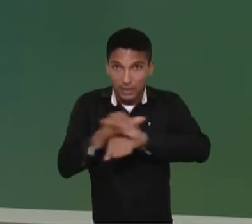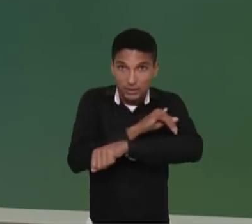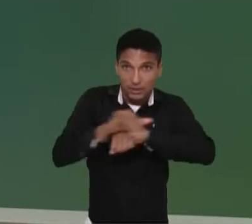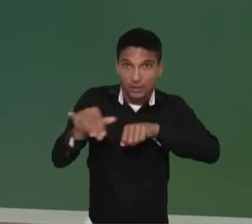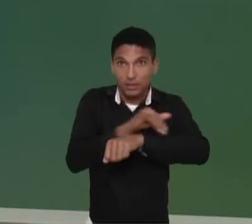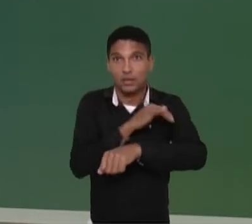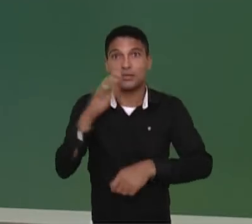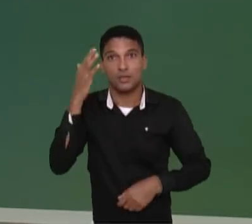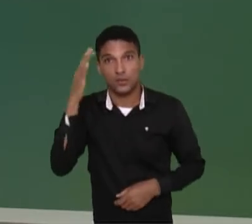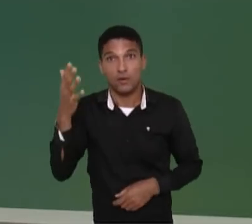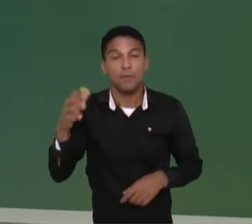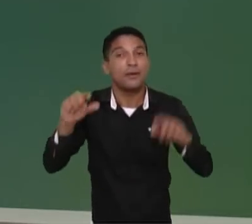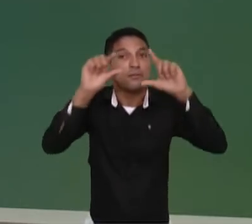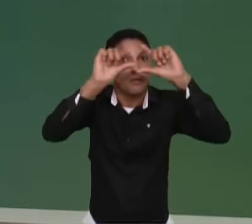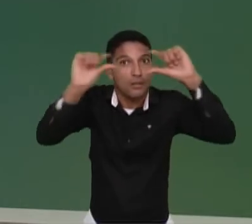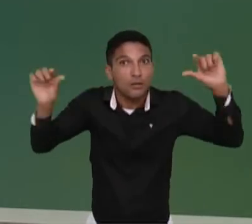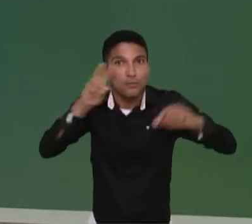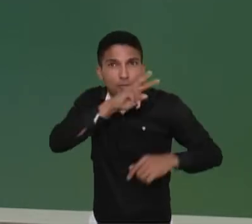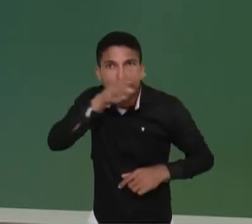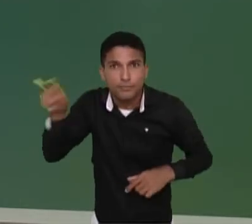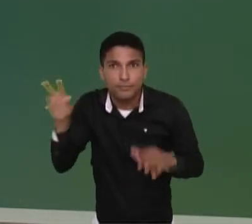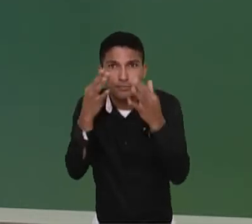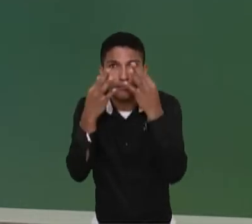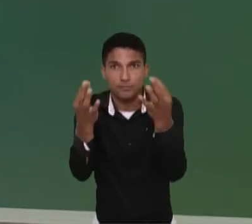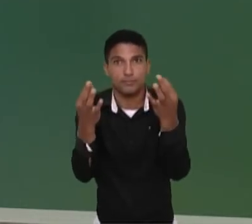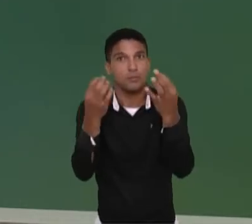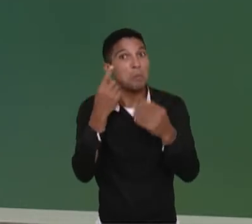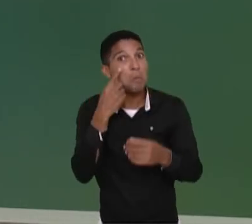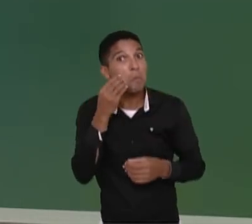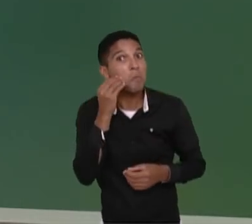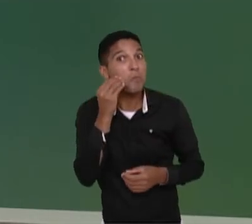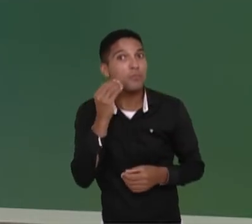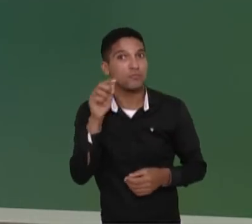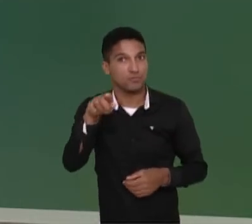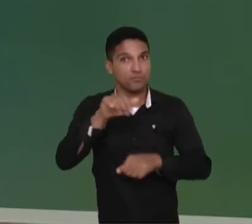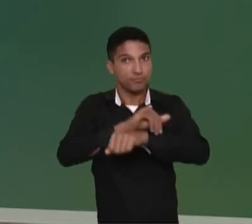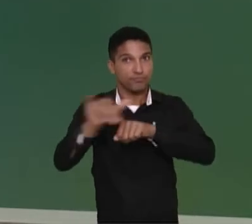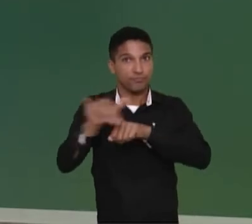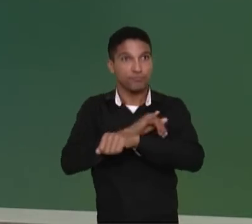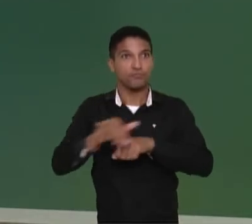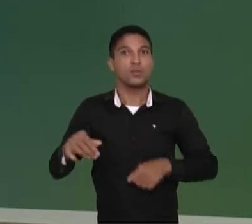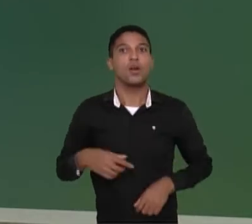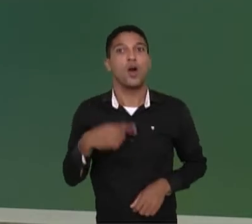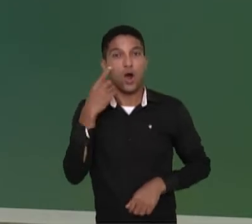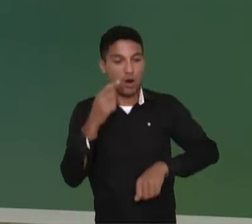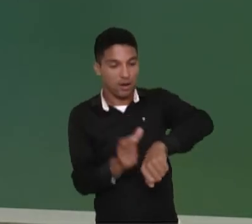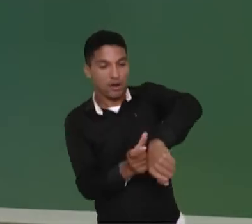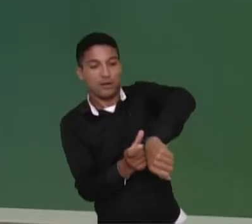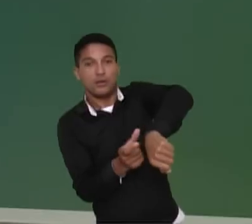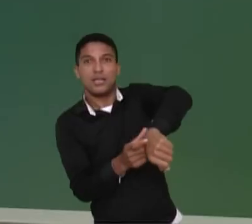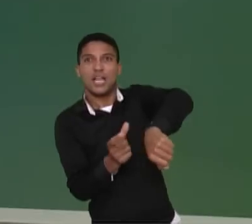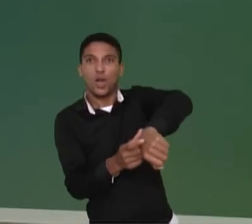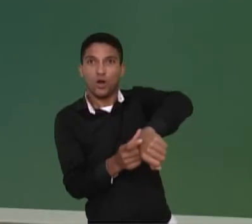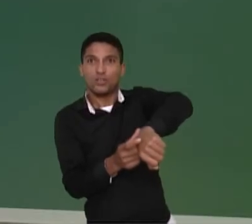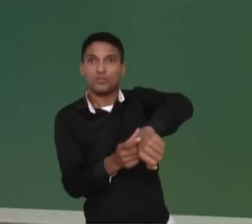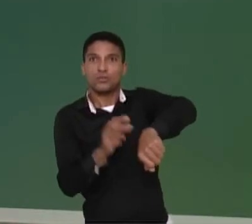fizer a leitura com bastante atenção, pode experimentar aí. Vamos lá. Se um relógio com defeito atrasa 2 minutos por